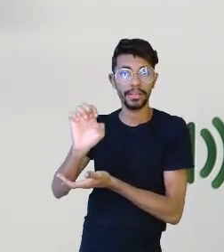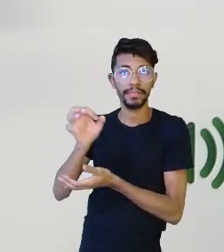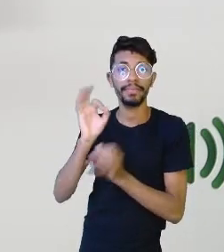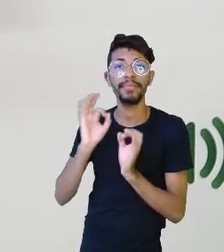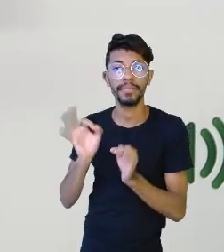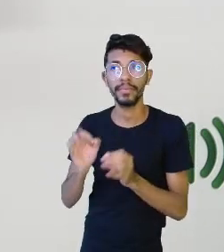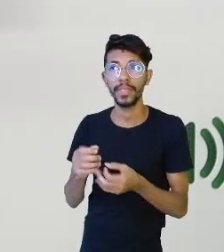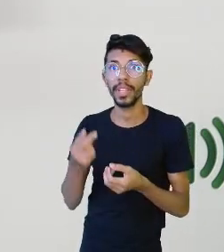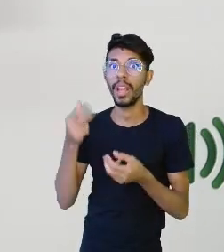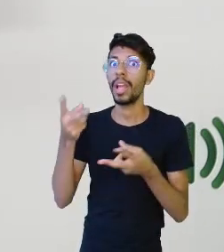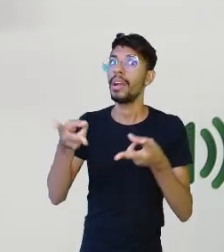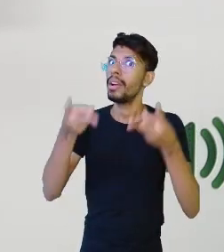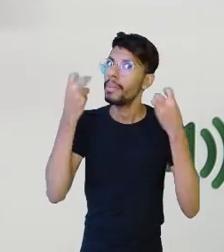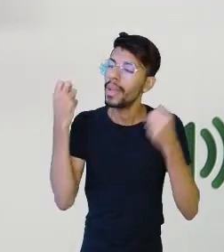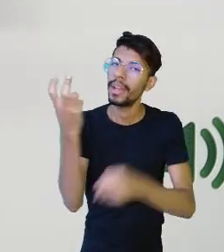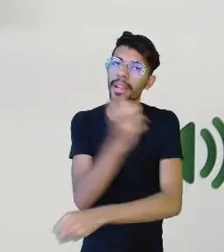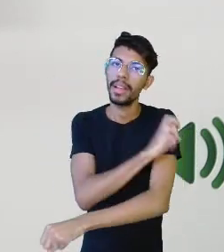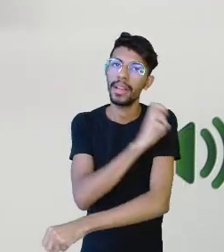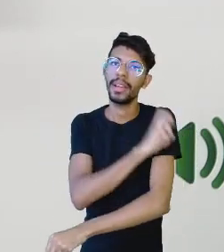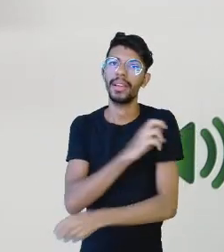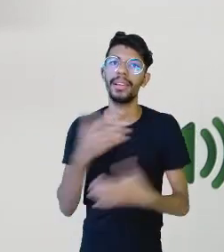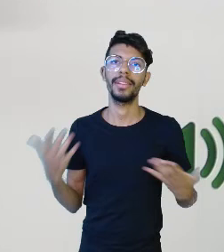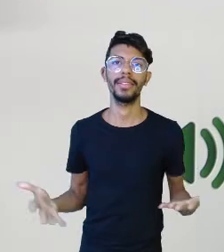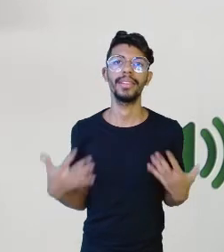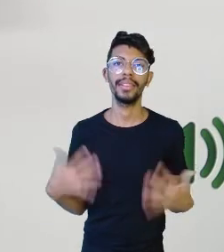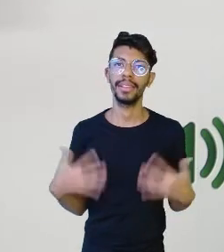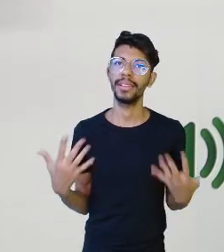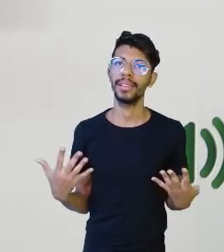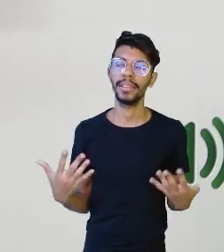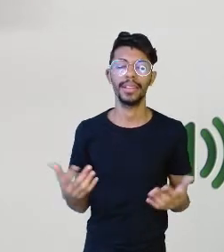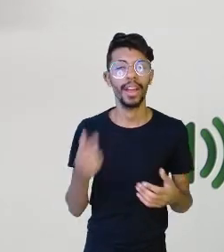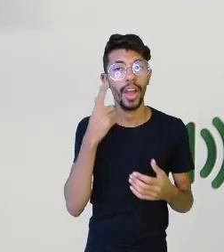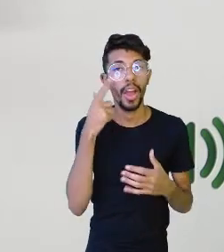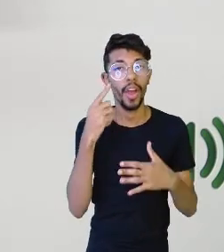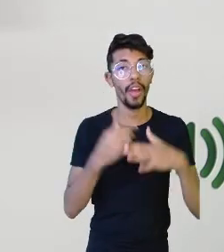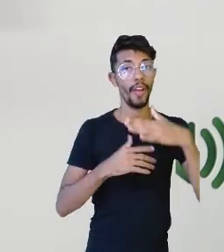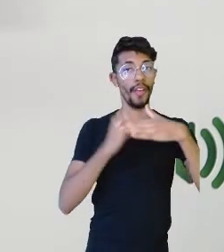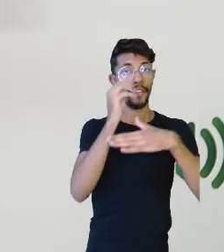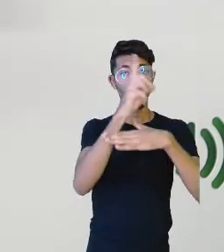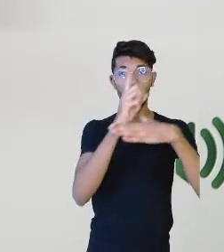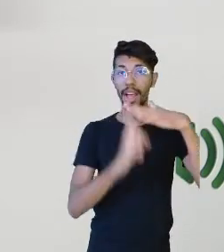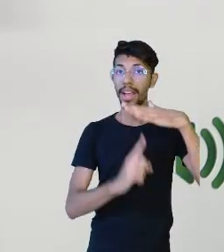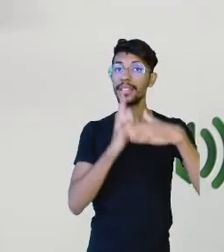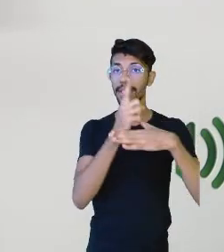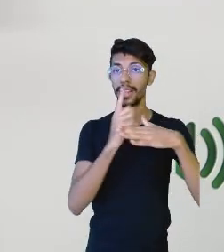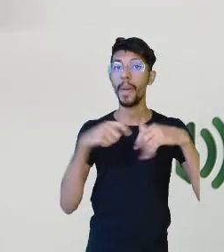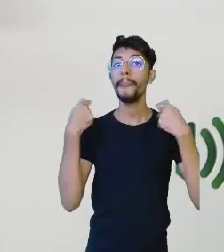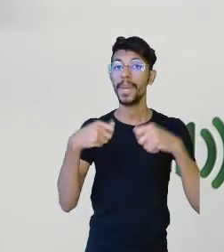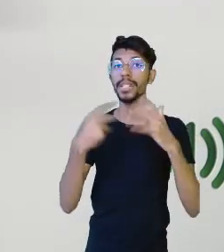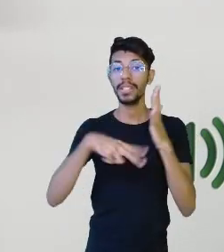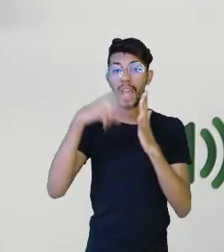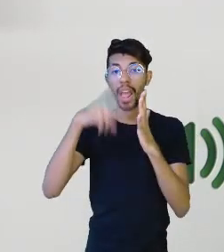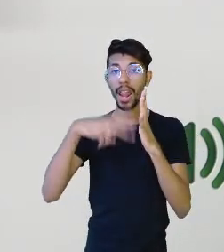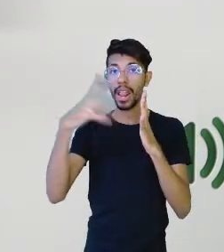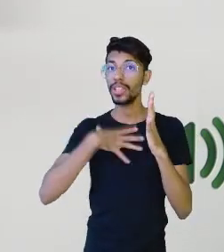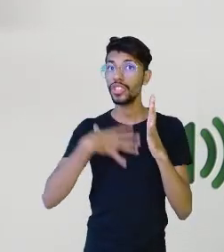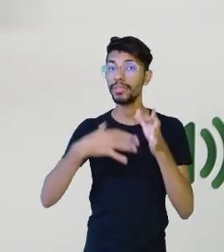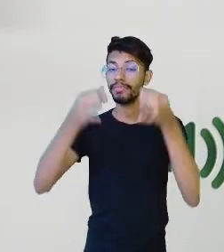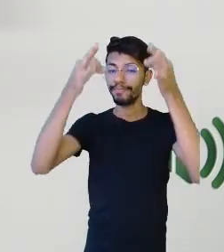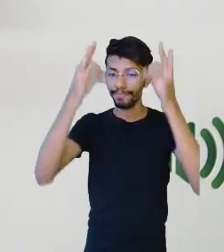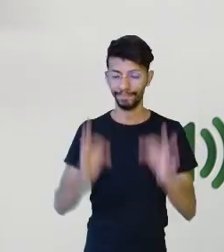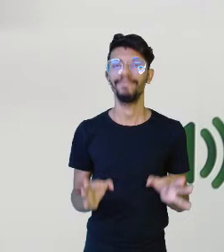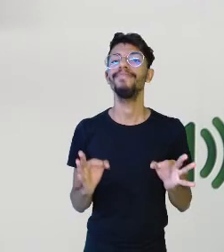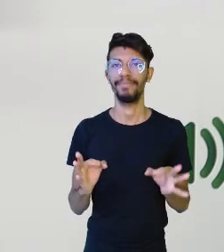Se liga, 5º ano. A fração, ela precisa ser lida